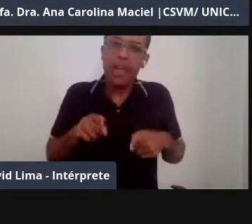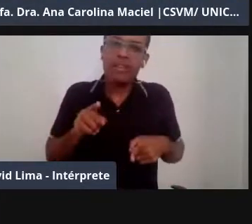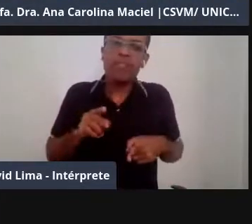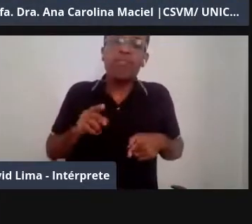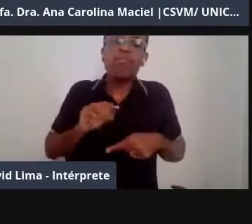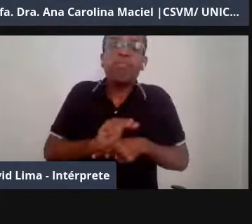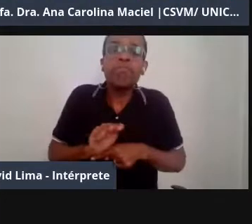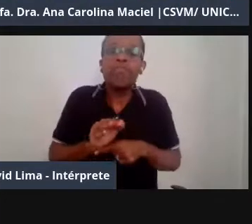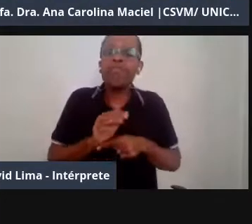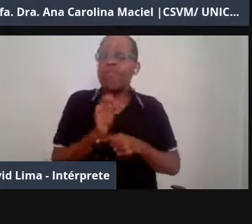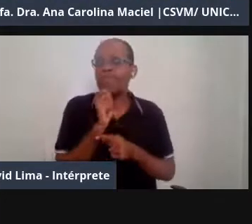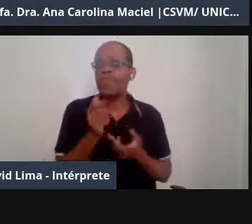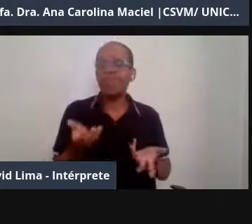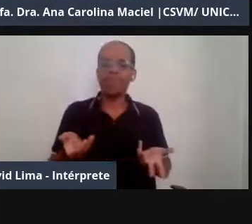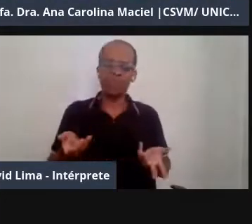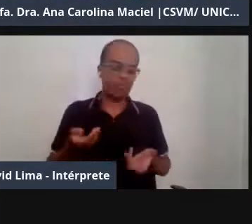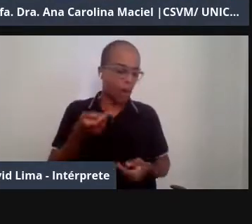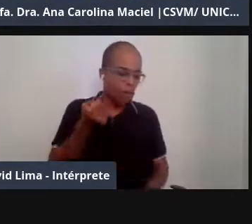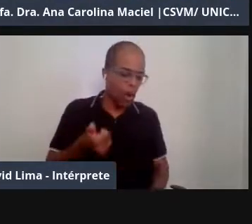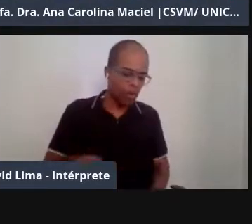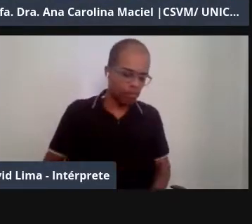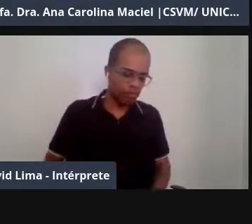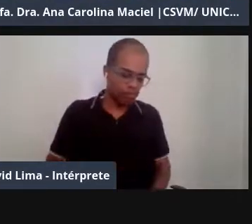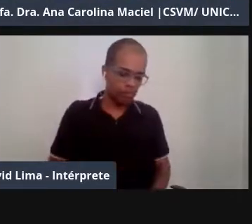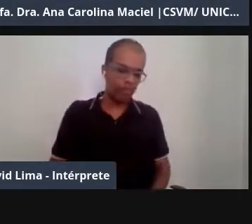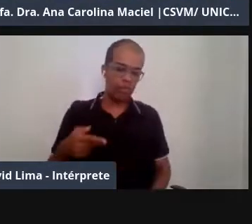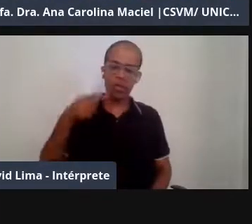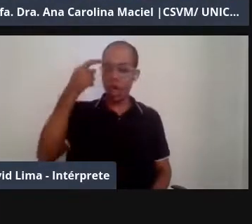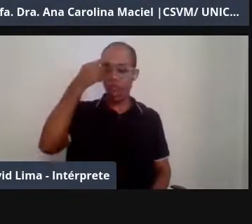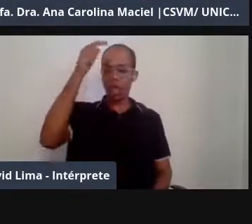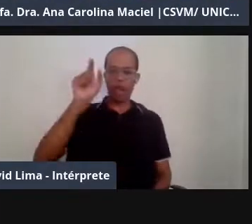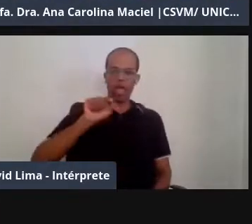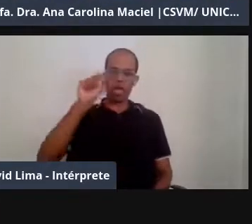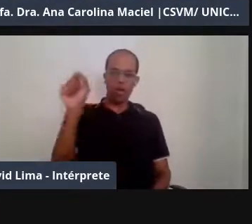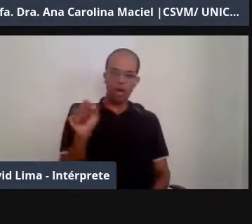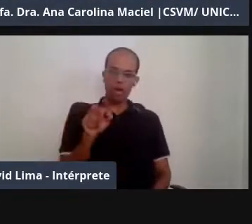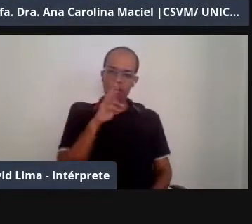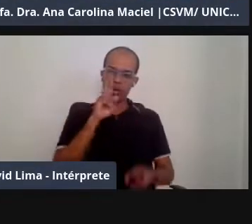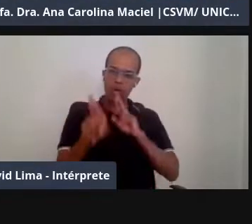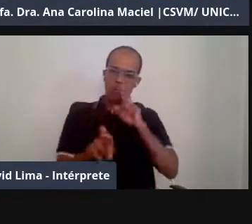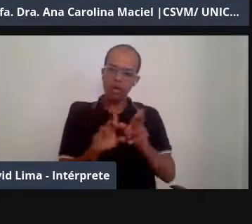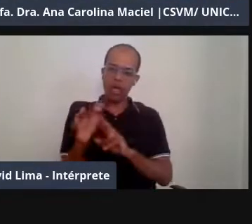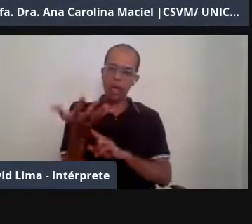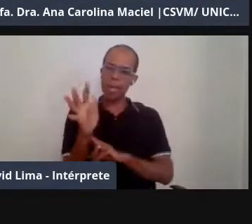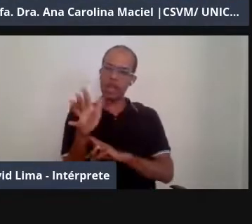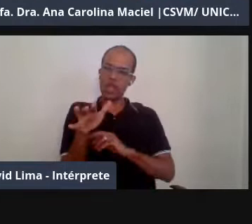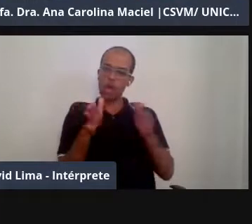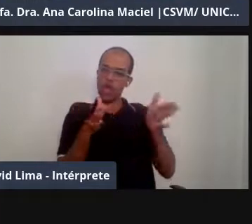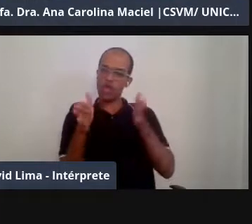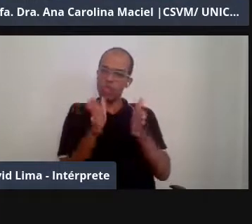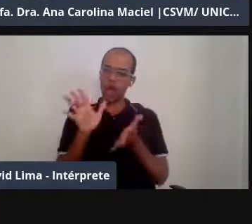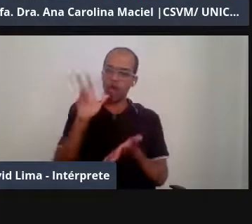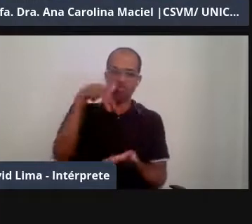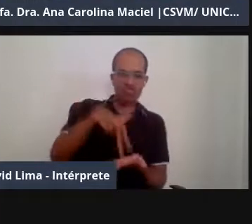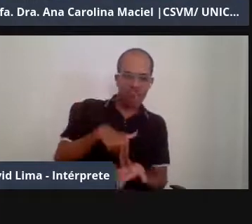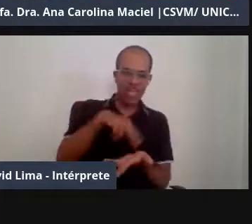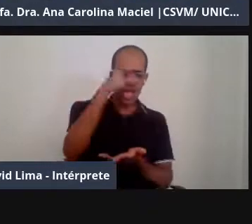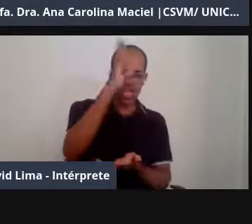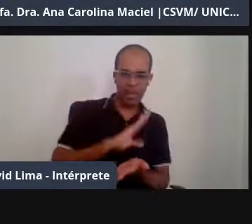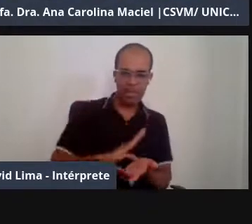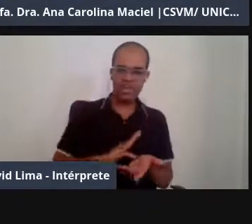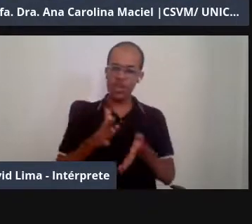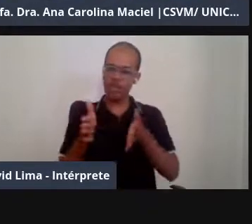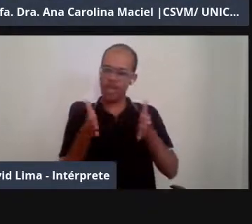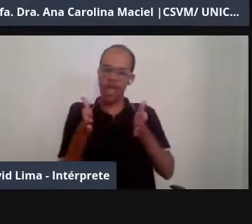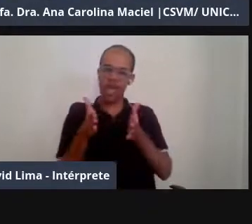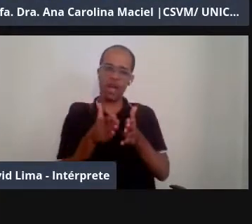Aqui, por exemplo, eu lembrei, quando correspondeu mais ou menos à época que eu cheguei aqui no Brasil, que foi